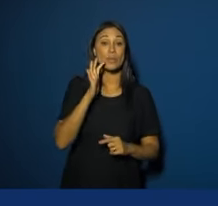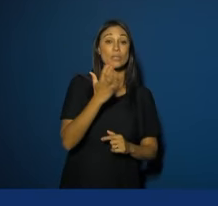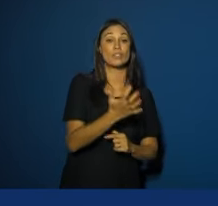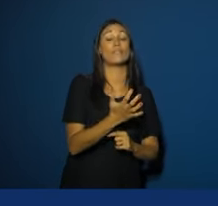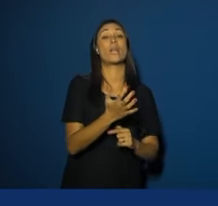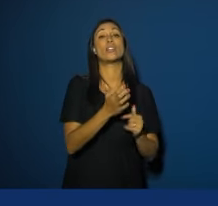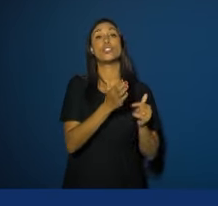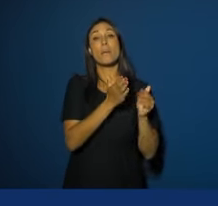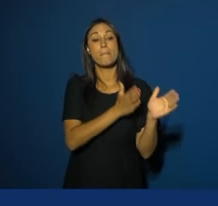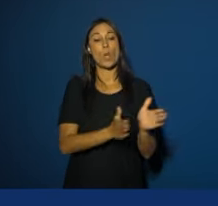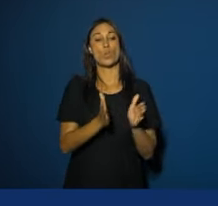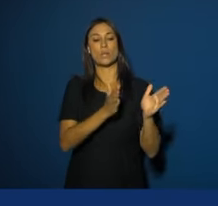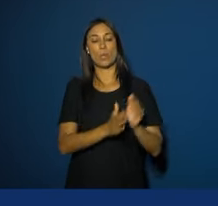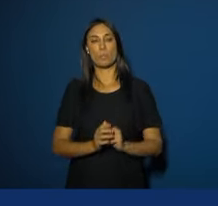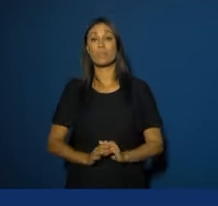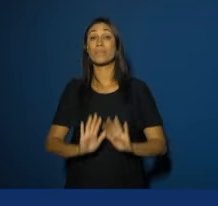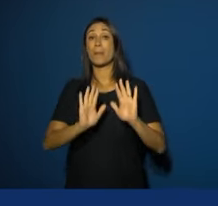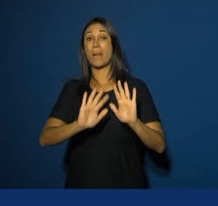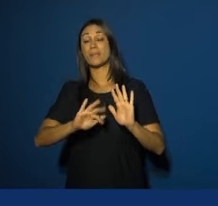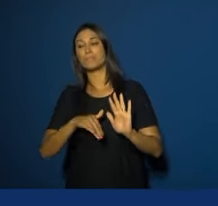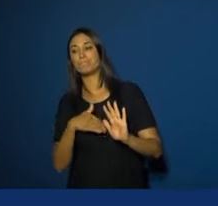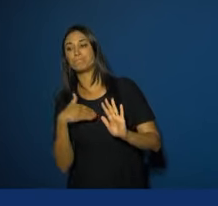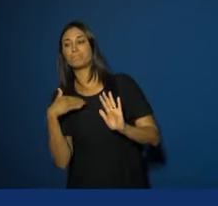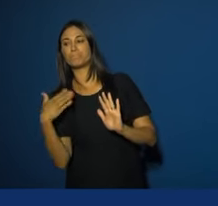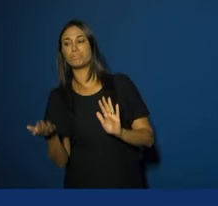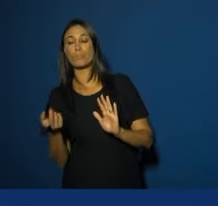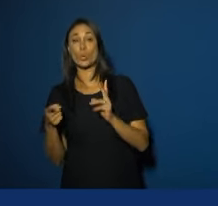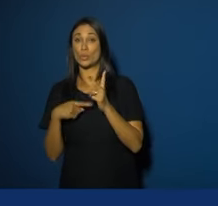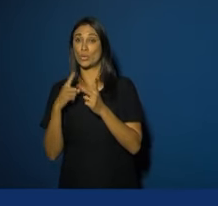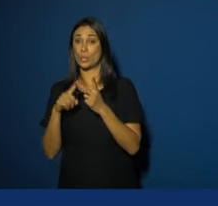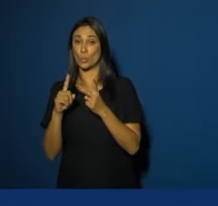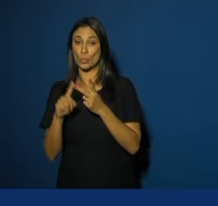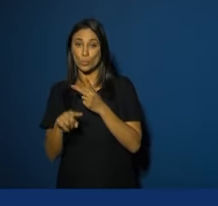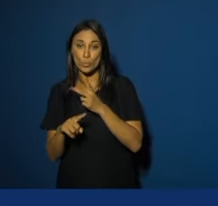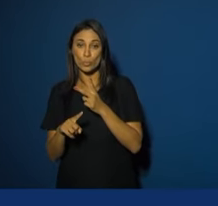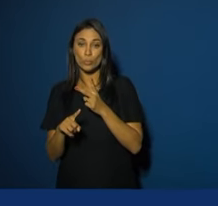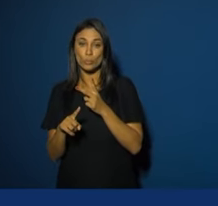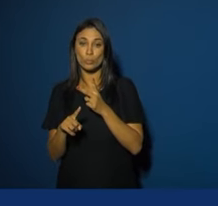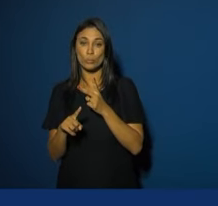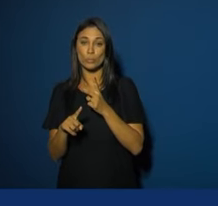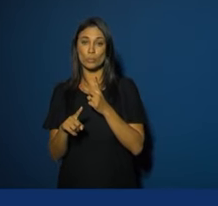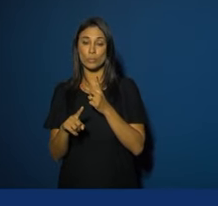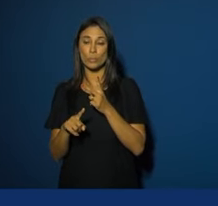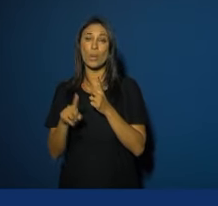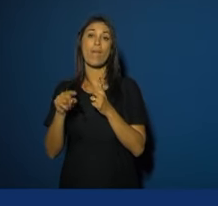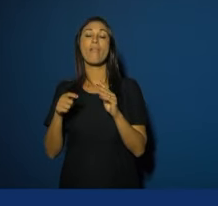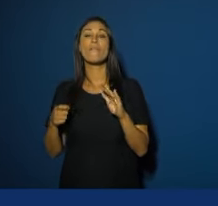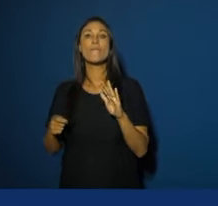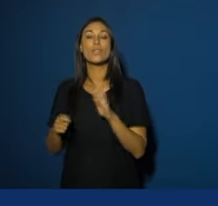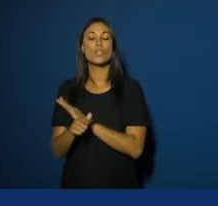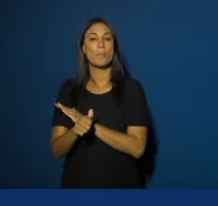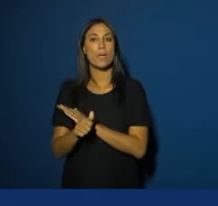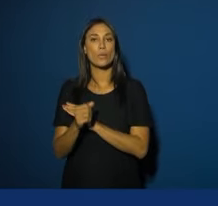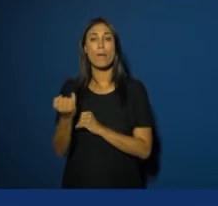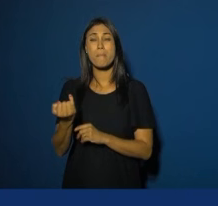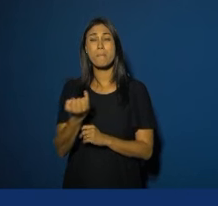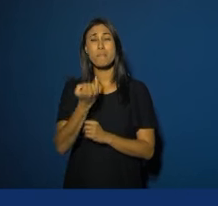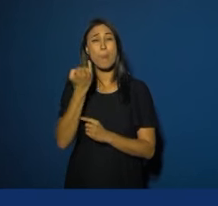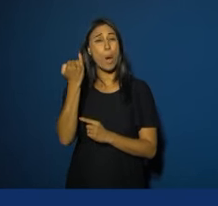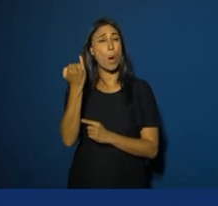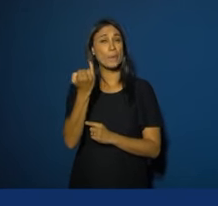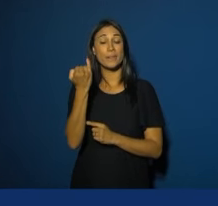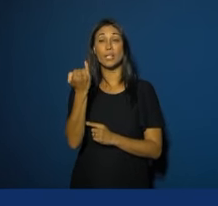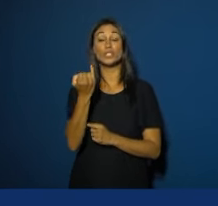de produtividade mas do outro lado o o segundo investimento mais importante